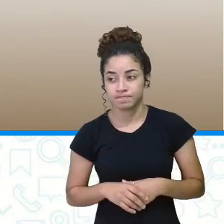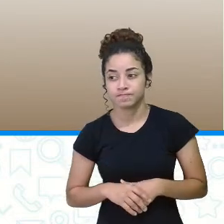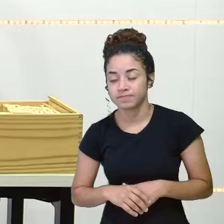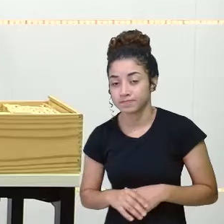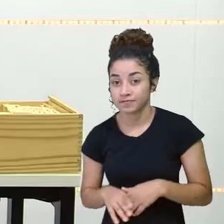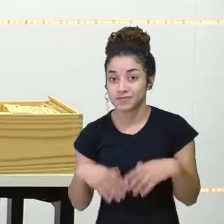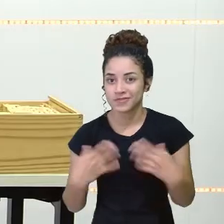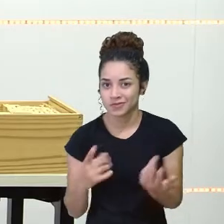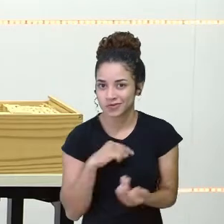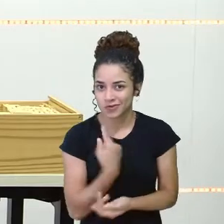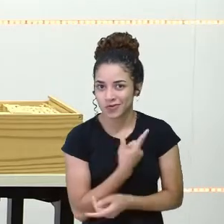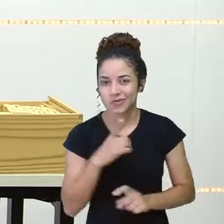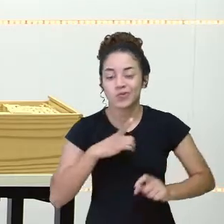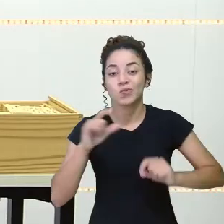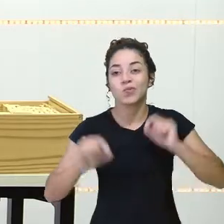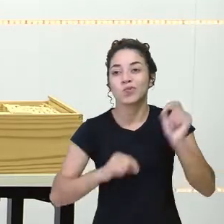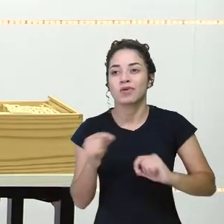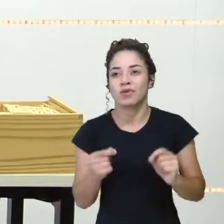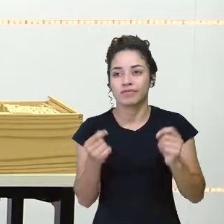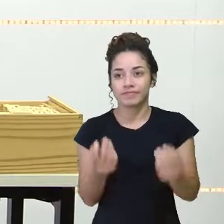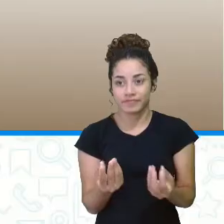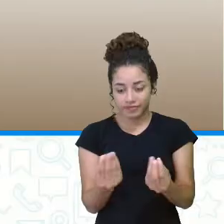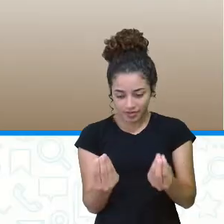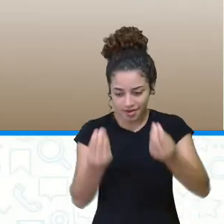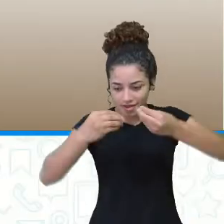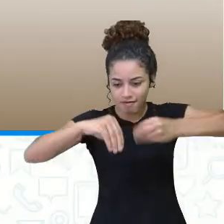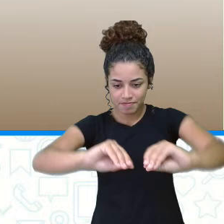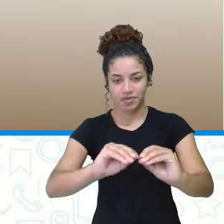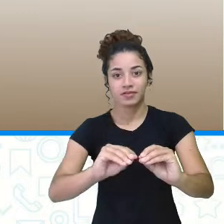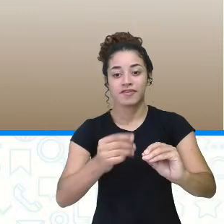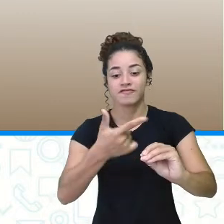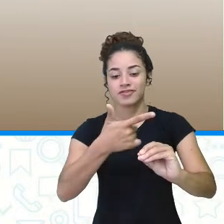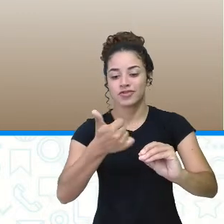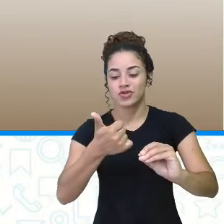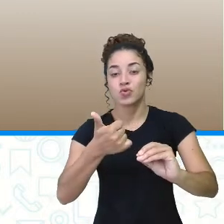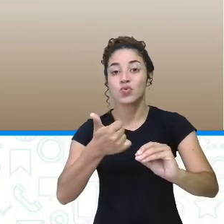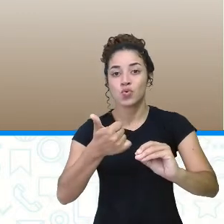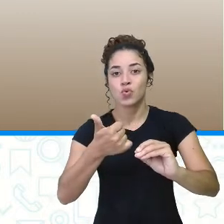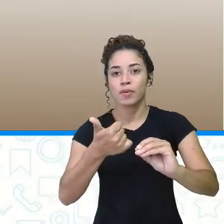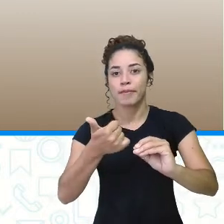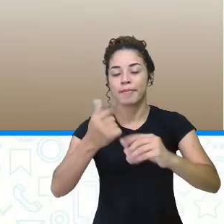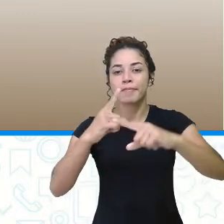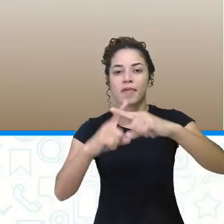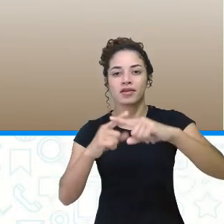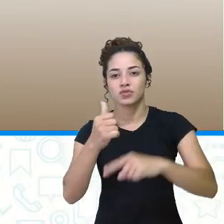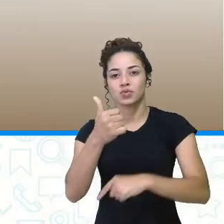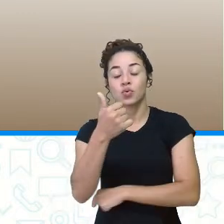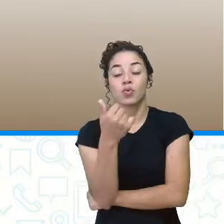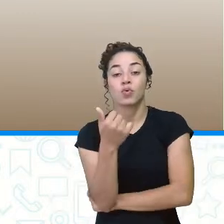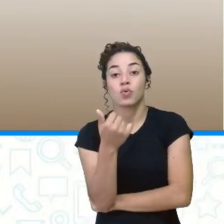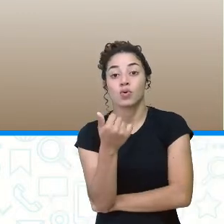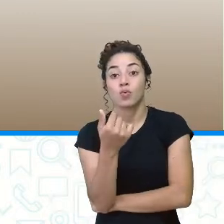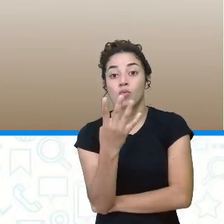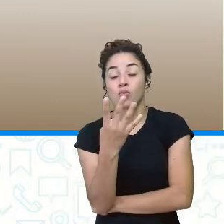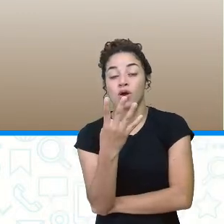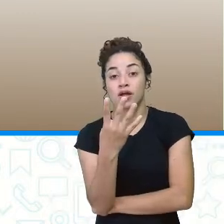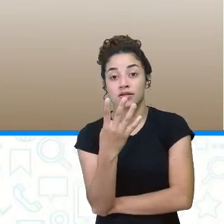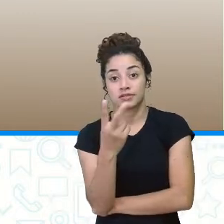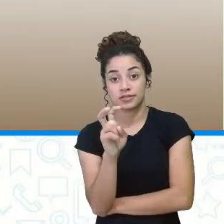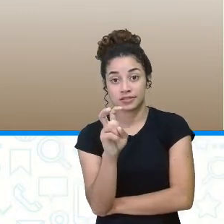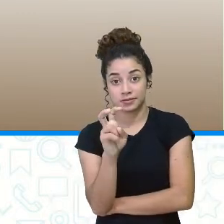Aí, nós temos aí, acrescentei 21 ao 45. Quanto